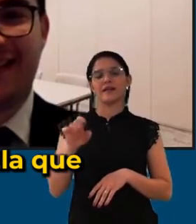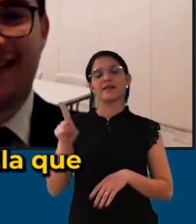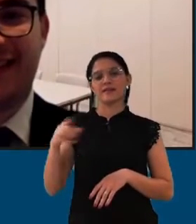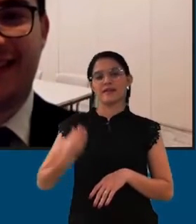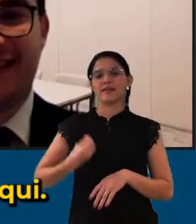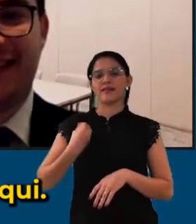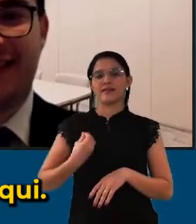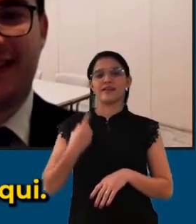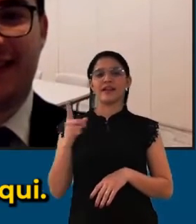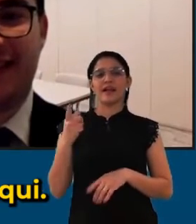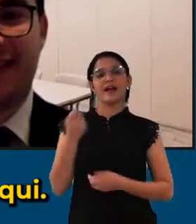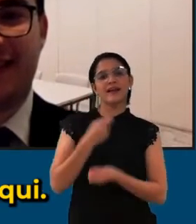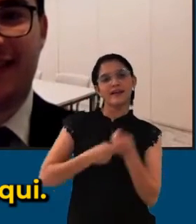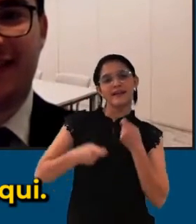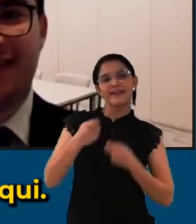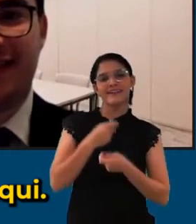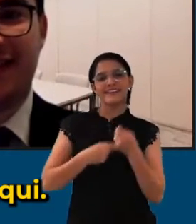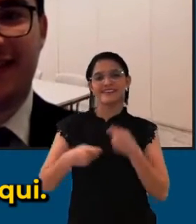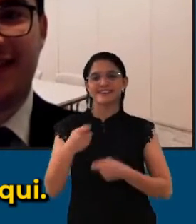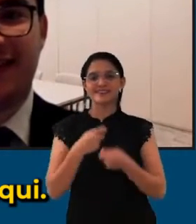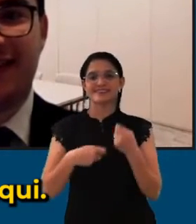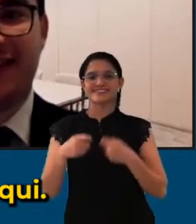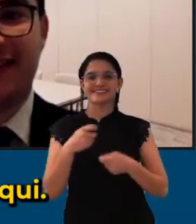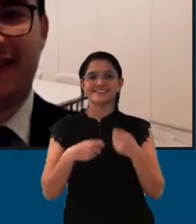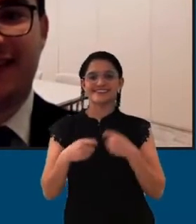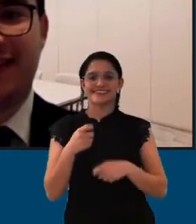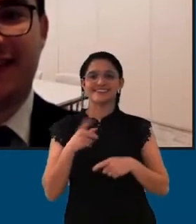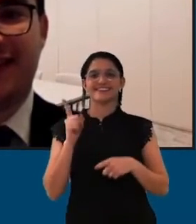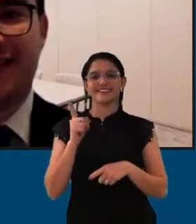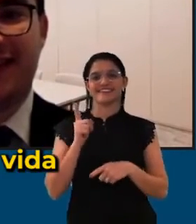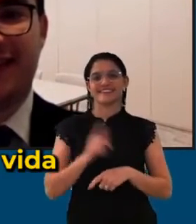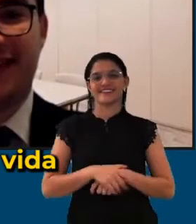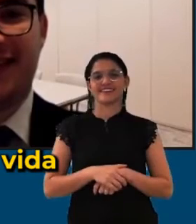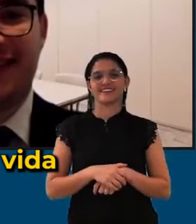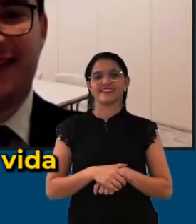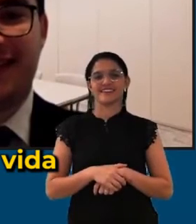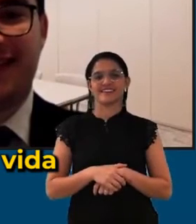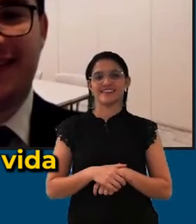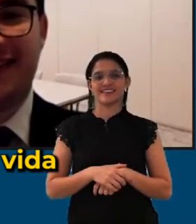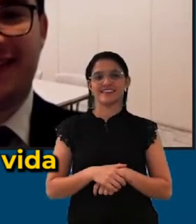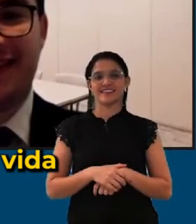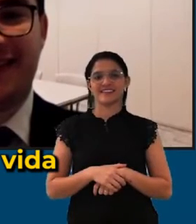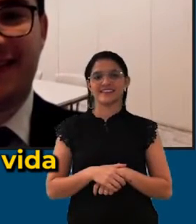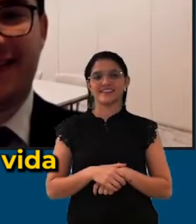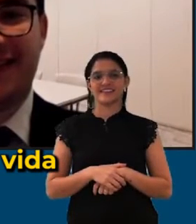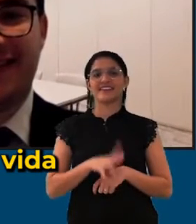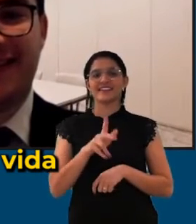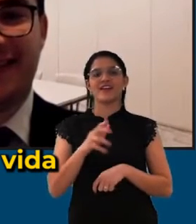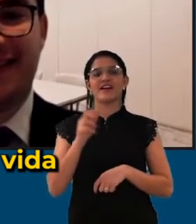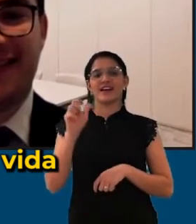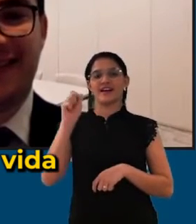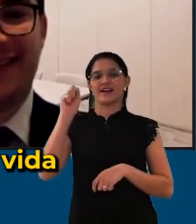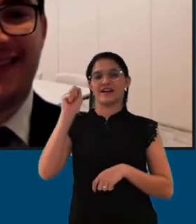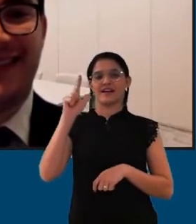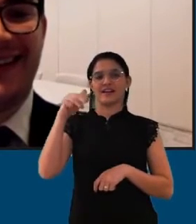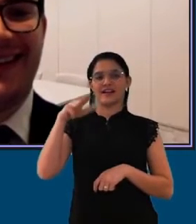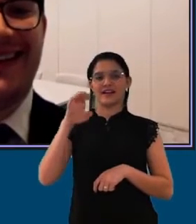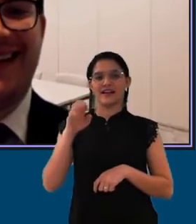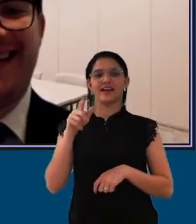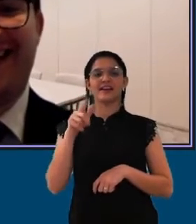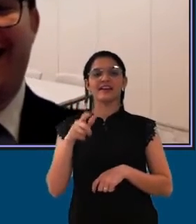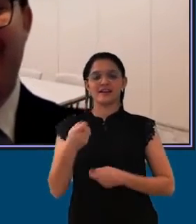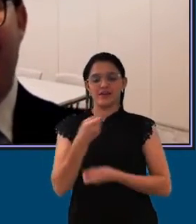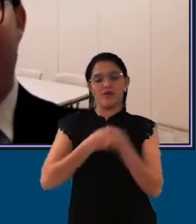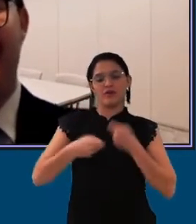ela é que controla a minha vida. Acho que todo mundo já percebeu que todo mundo aqui... É uma das mulheres que controla a minha vida junto com a minha esposa, né?